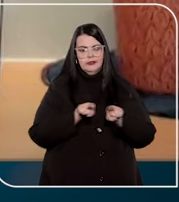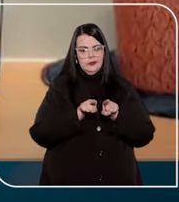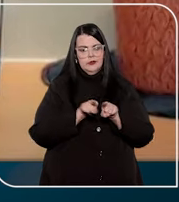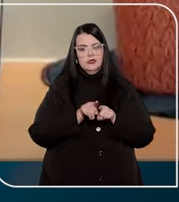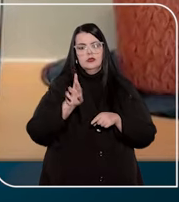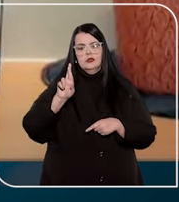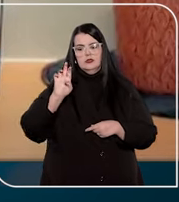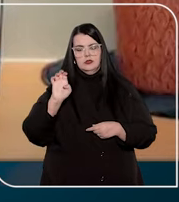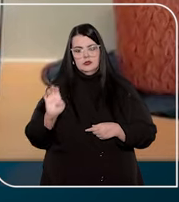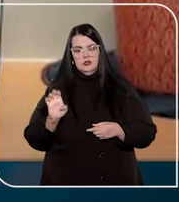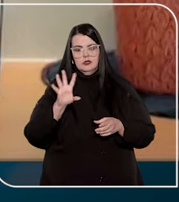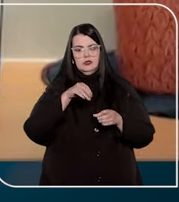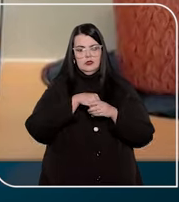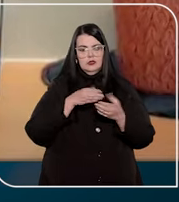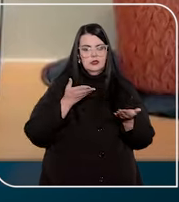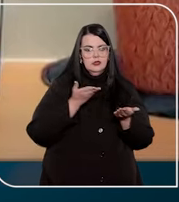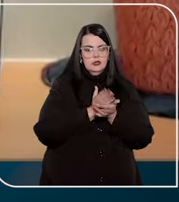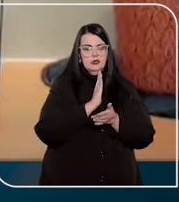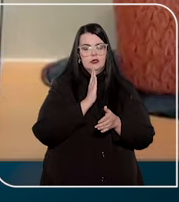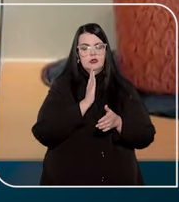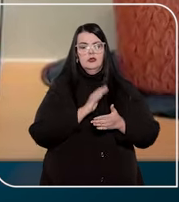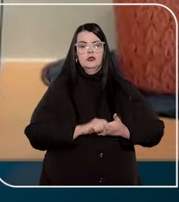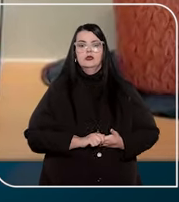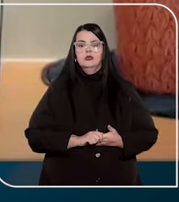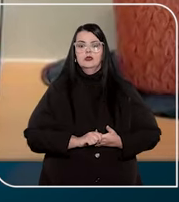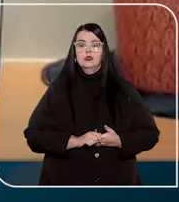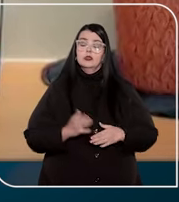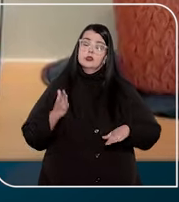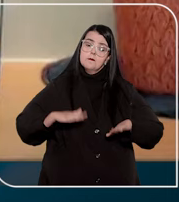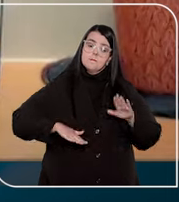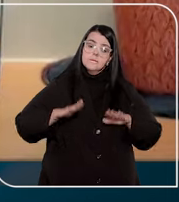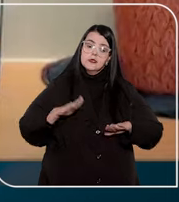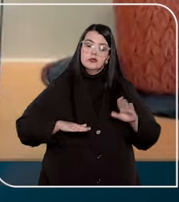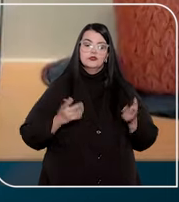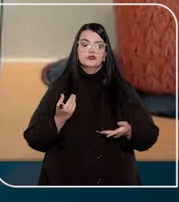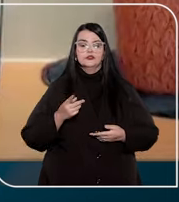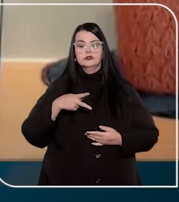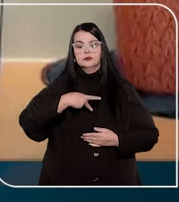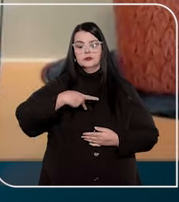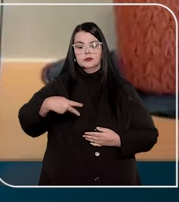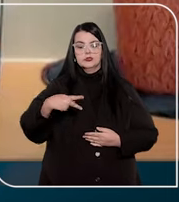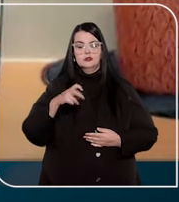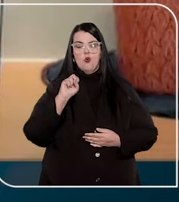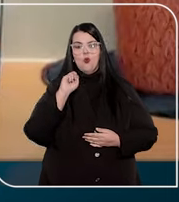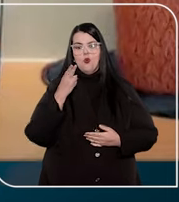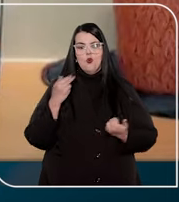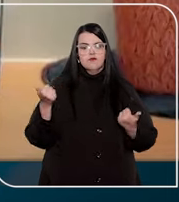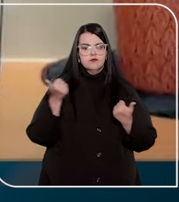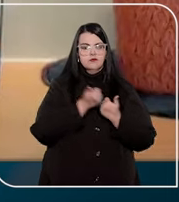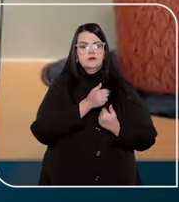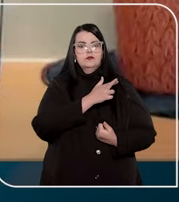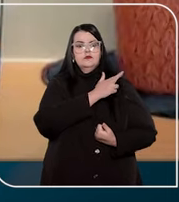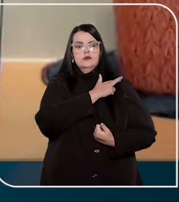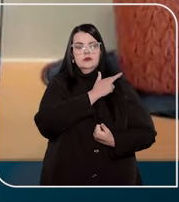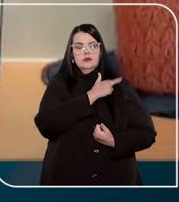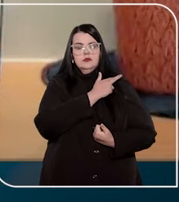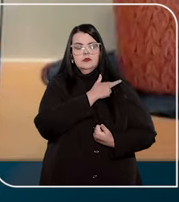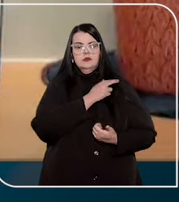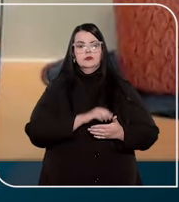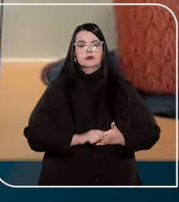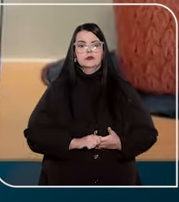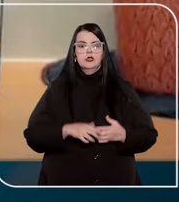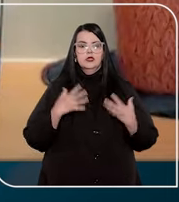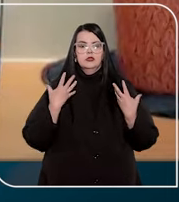Tribunal de Origem, no juízo de admissibilidade. Até então, o presidente ou vice, que eram responsáveis por essa